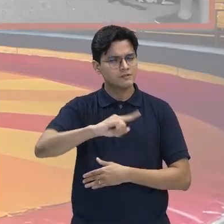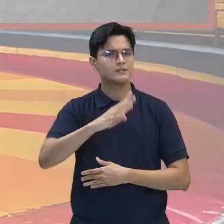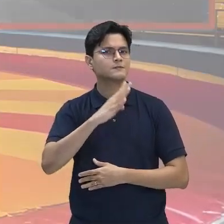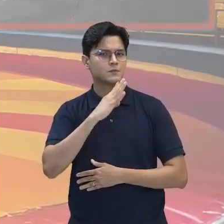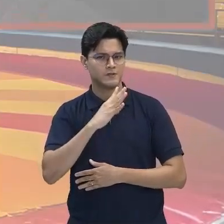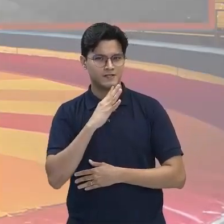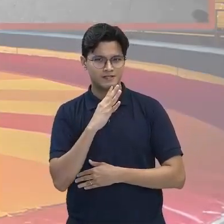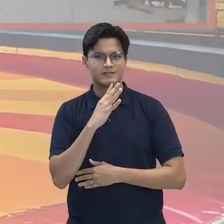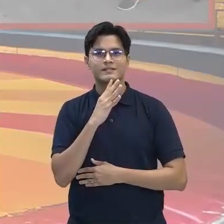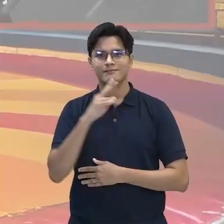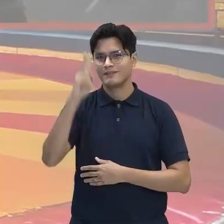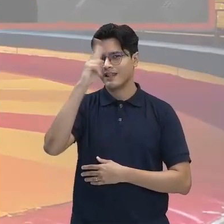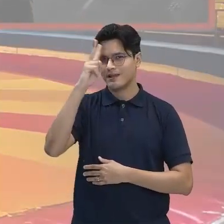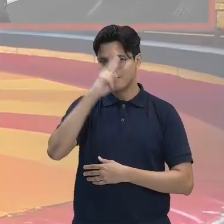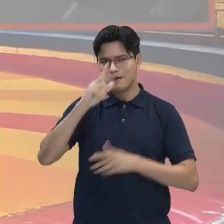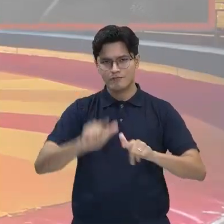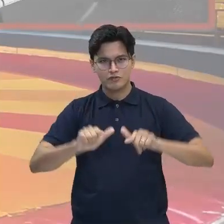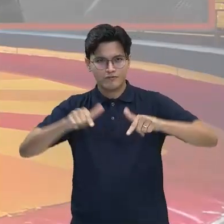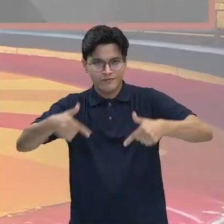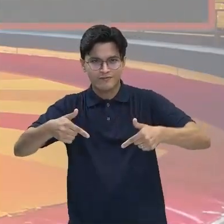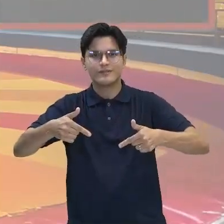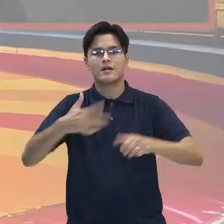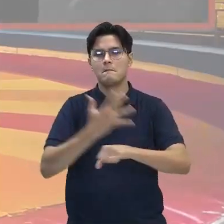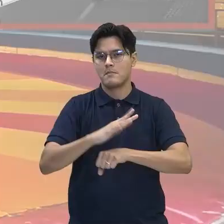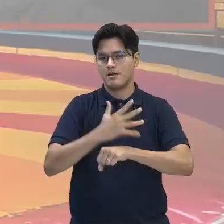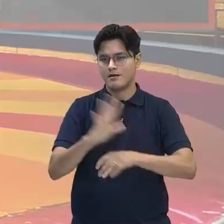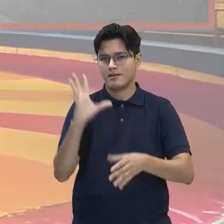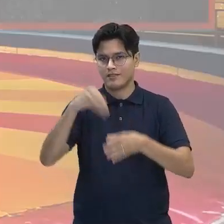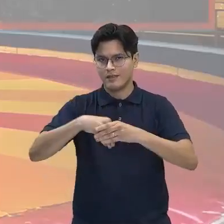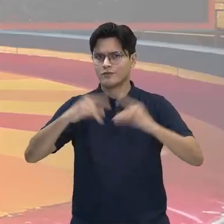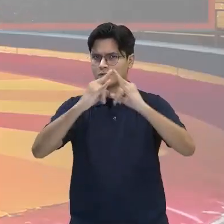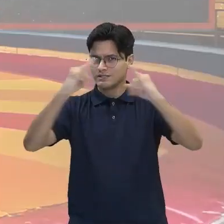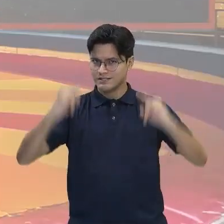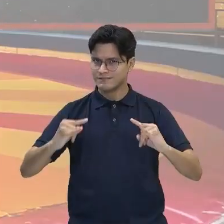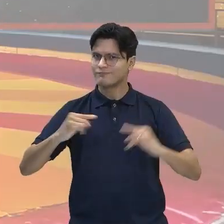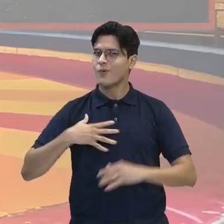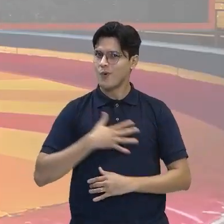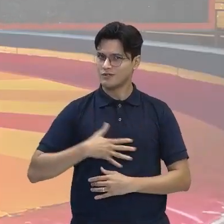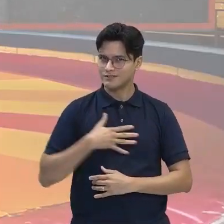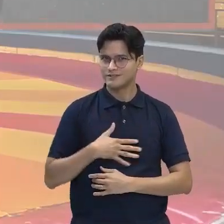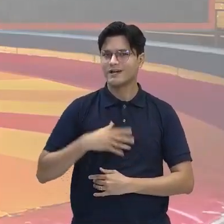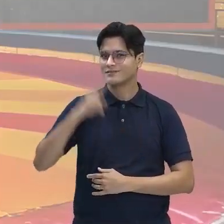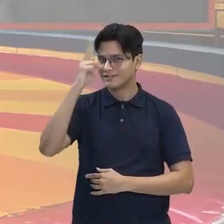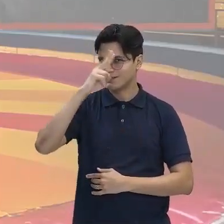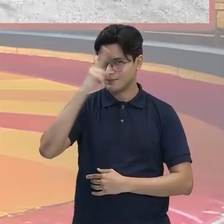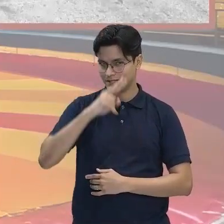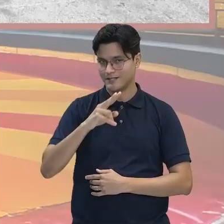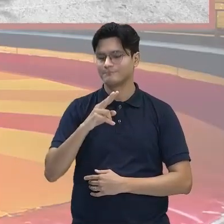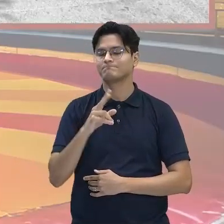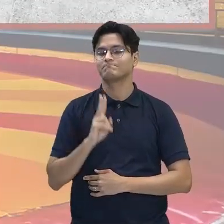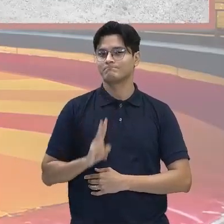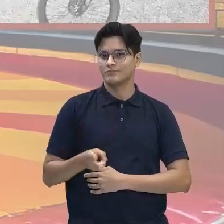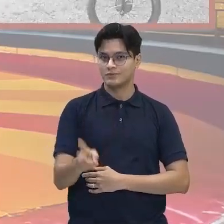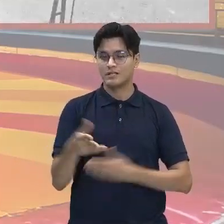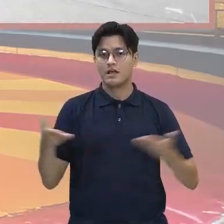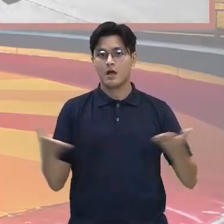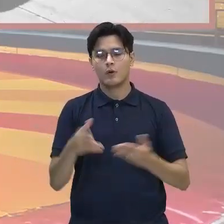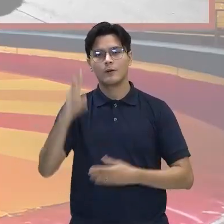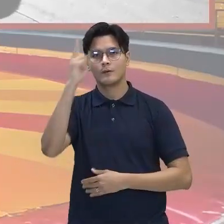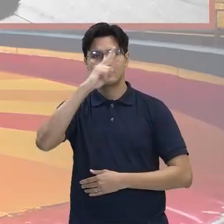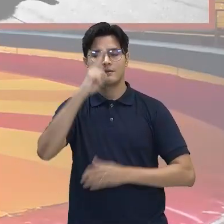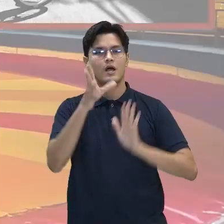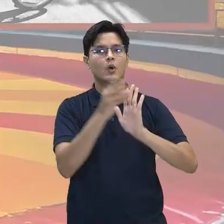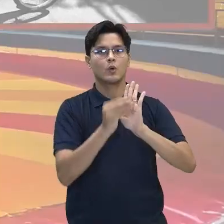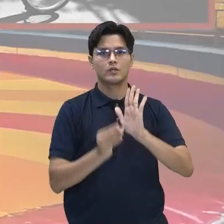relembrar essas atividades circenses? Espero que sim. Vamos prosseguir? Vamos então relembrar o conteúdo da nossa